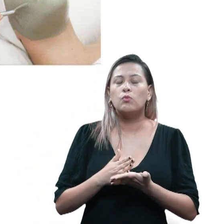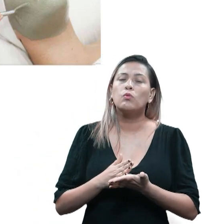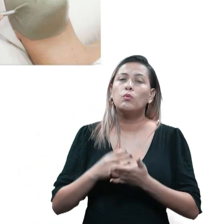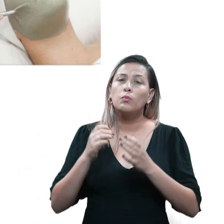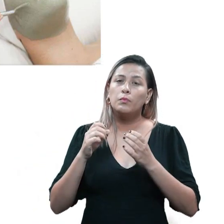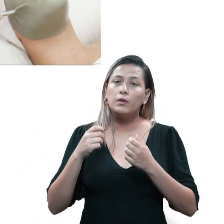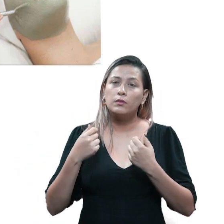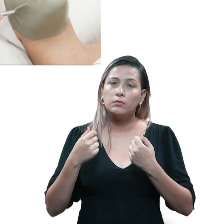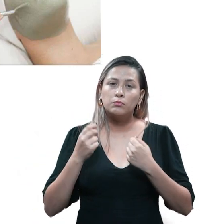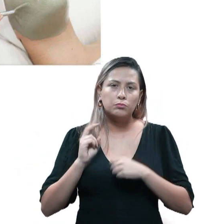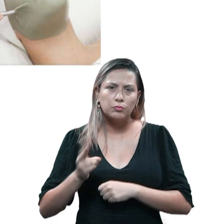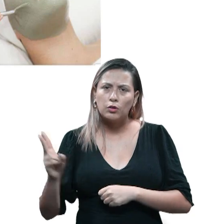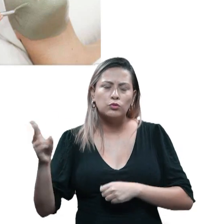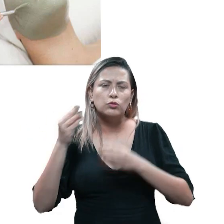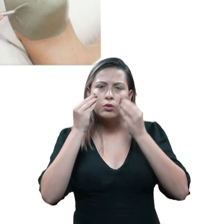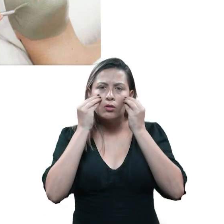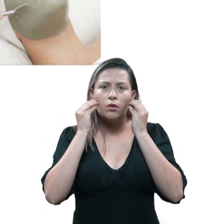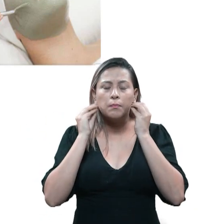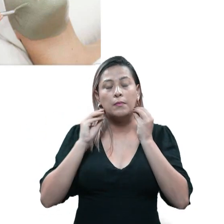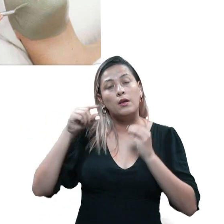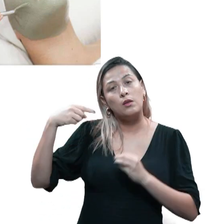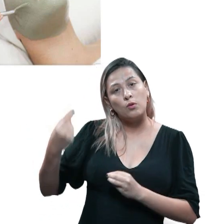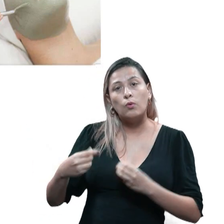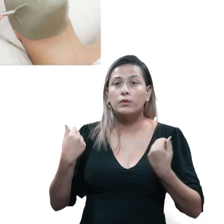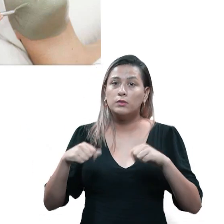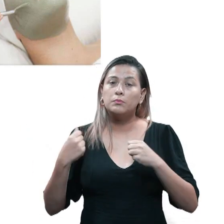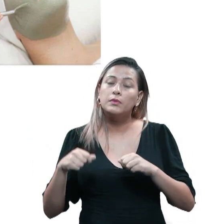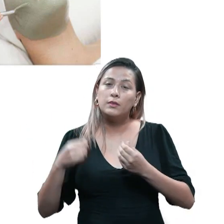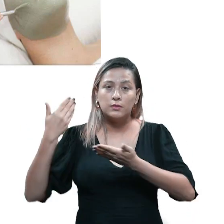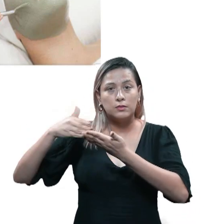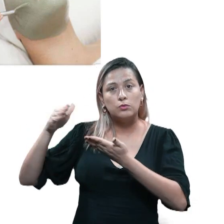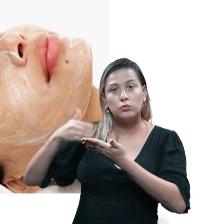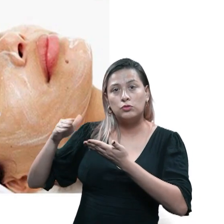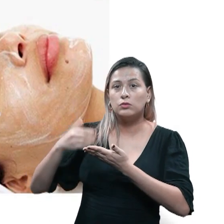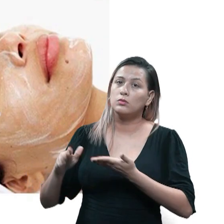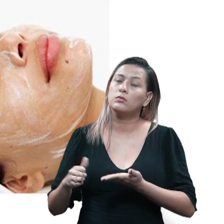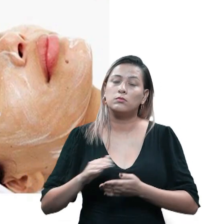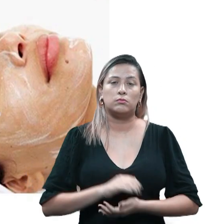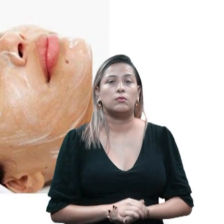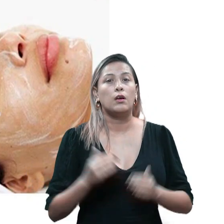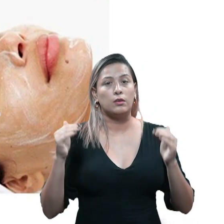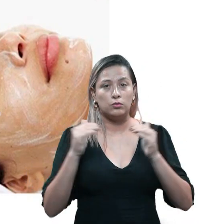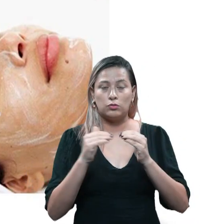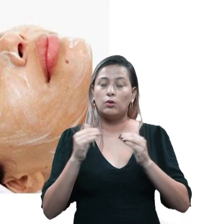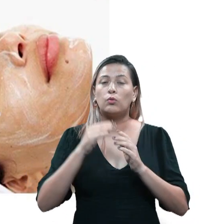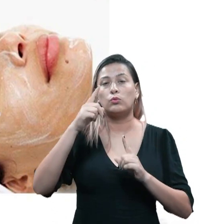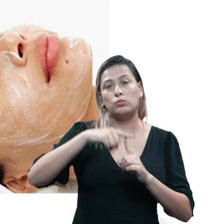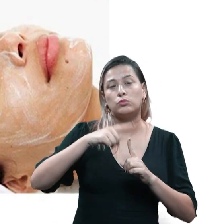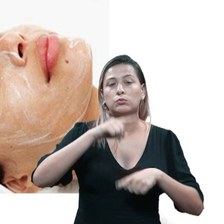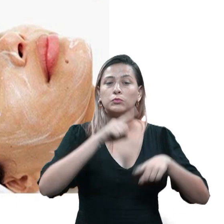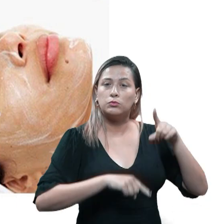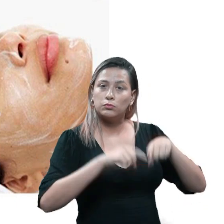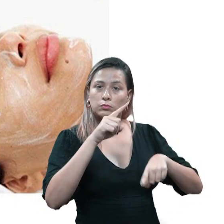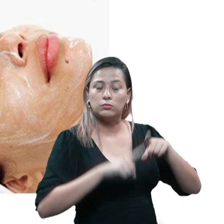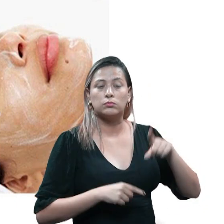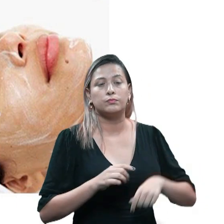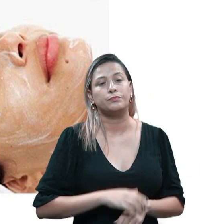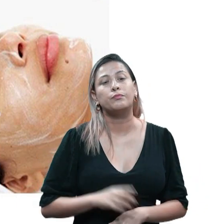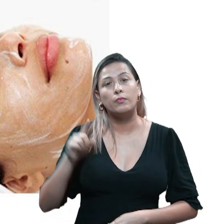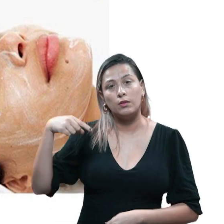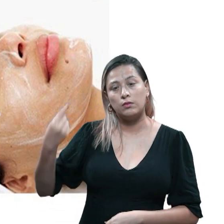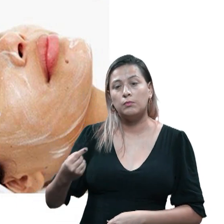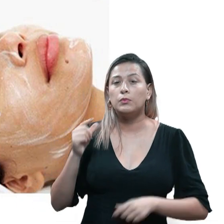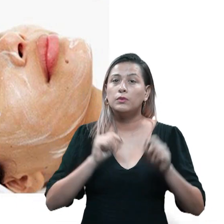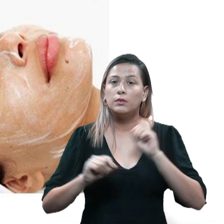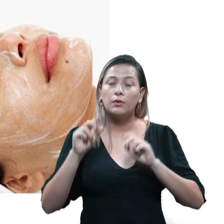devem ser retiradas. Obedeça à orientação do fabricante. Depois da máscara, é a hora do hidratante adequado